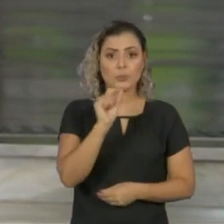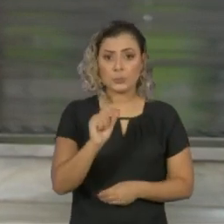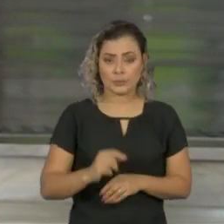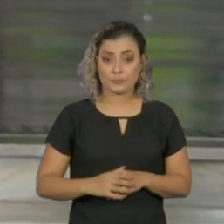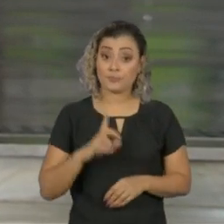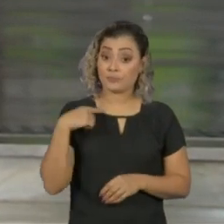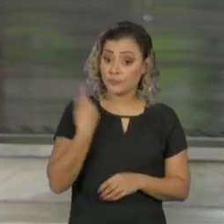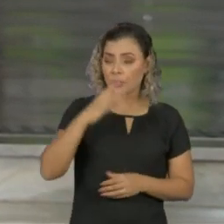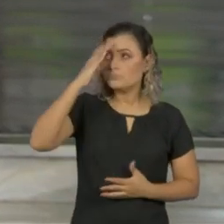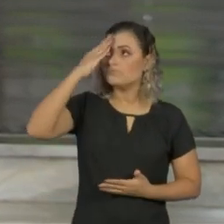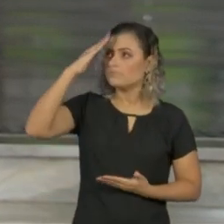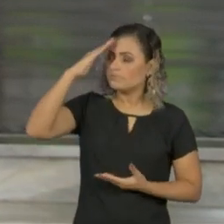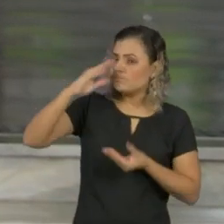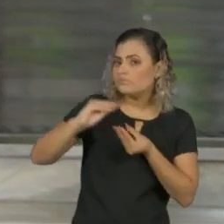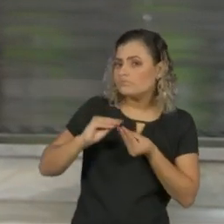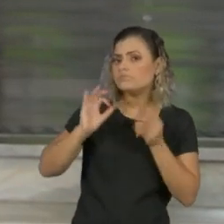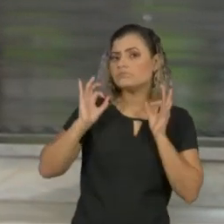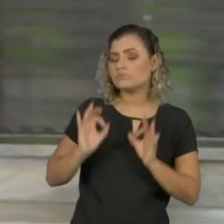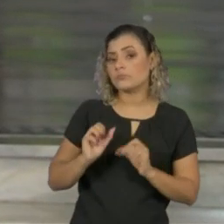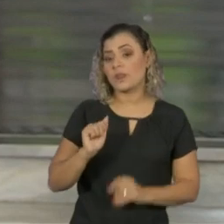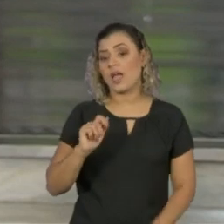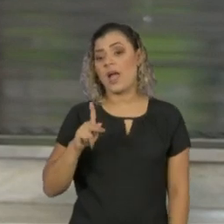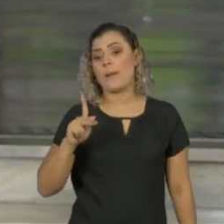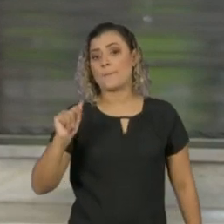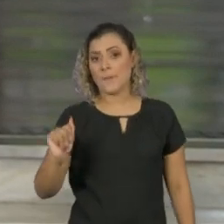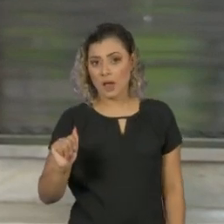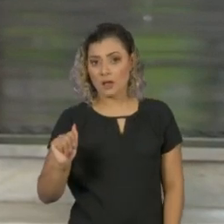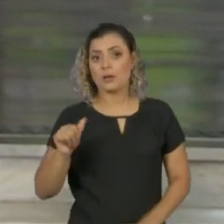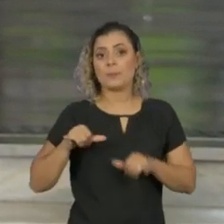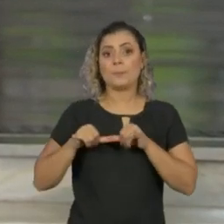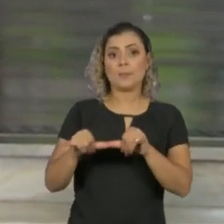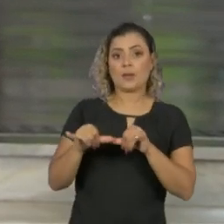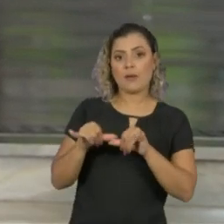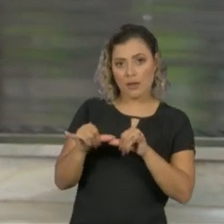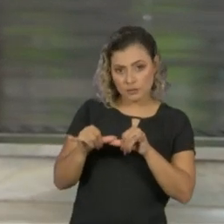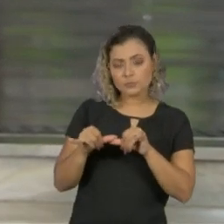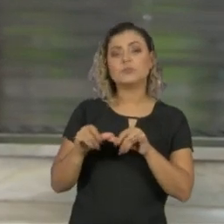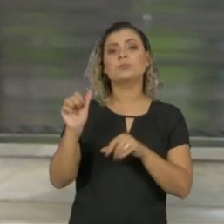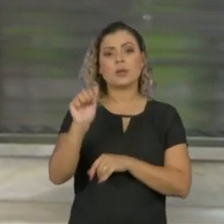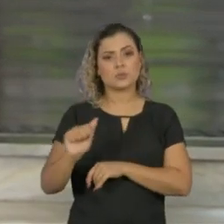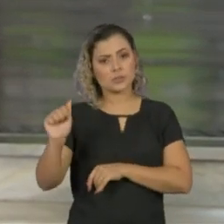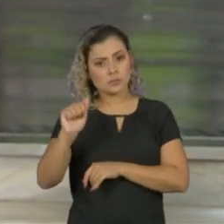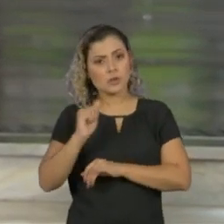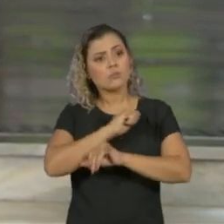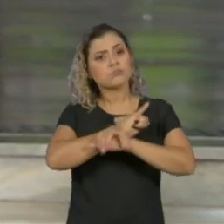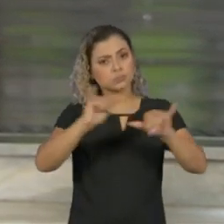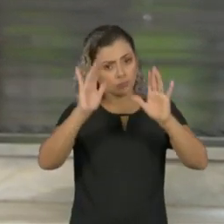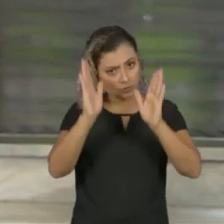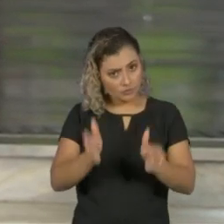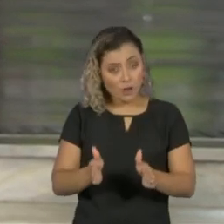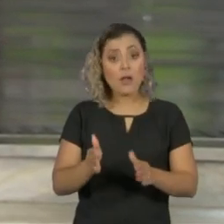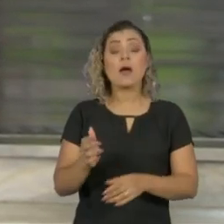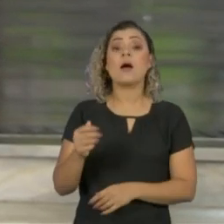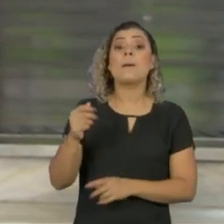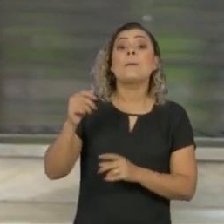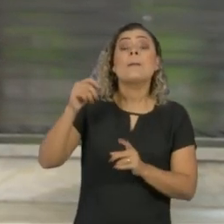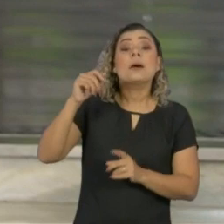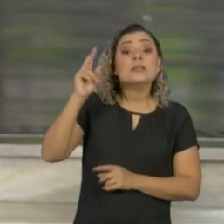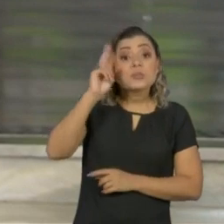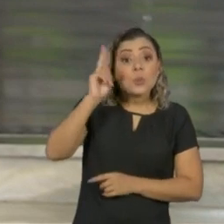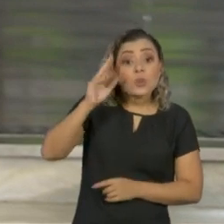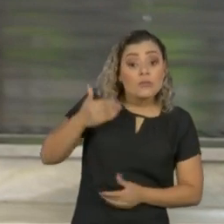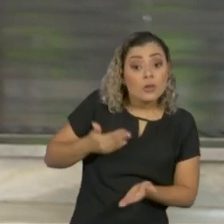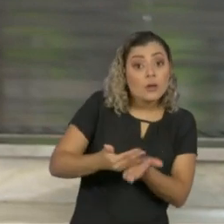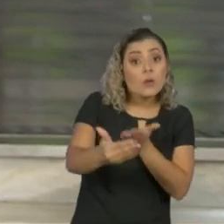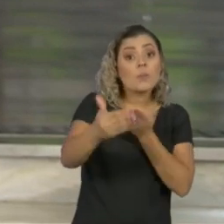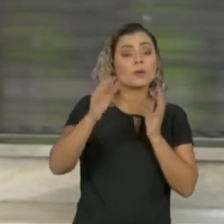Fizemos um entendimento com a APAS, Associação Paulista de Supermercados, conforme já divulgamos ontem, para, a partir de segunda-feira,